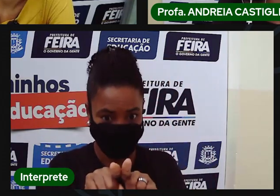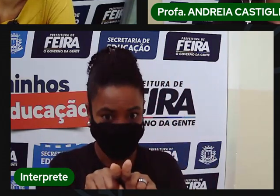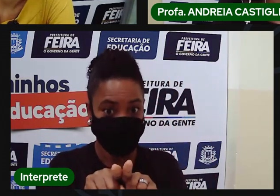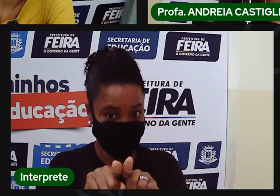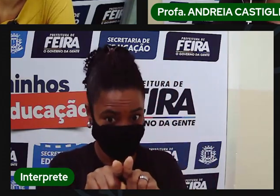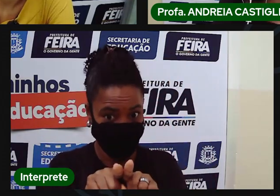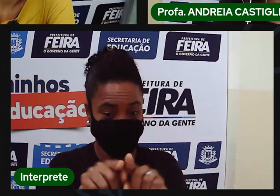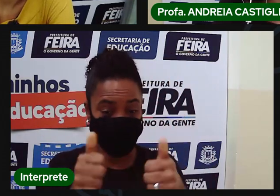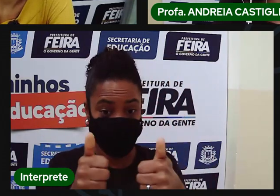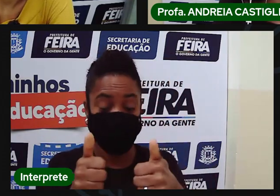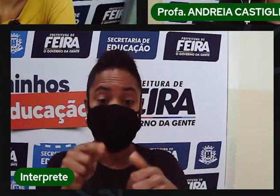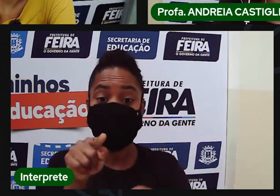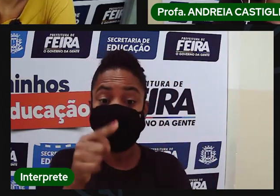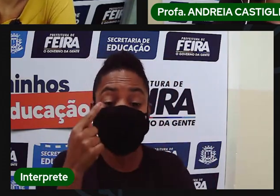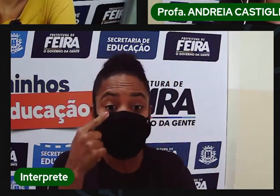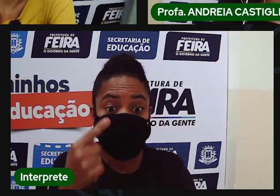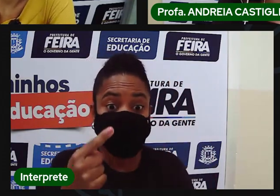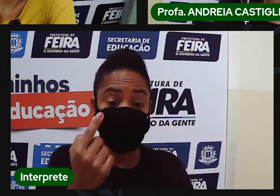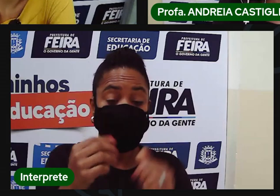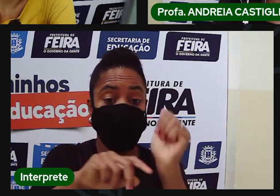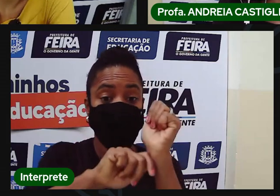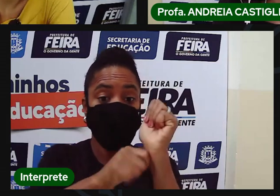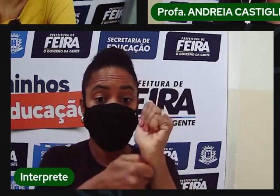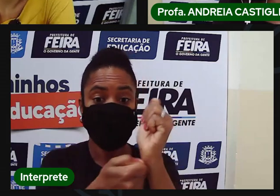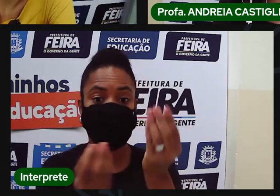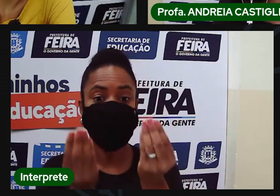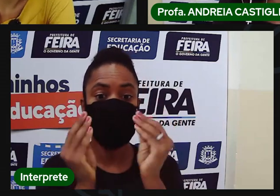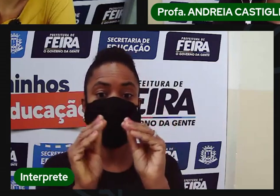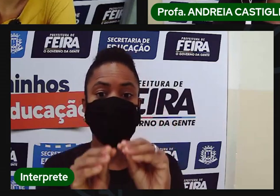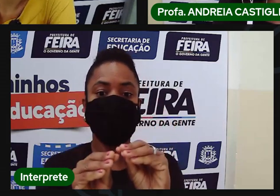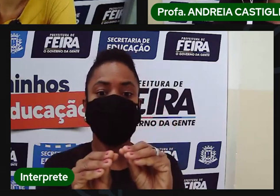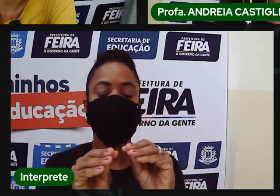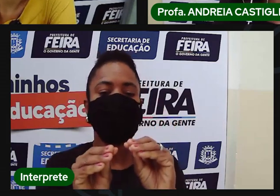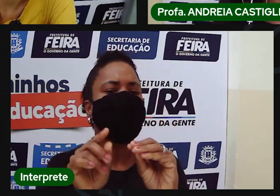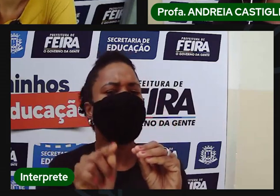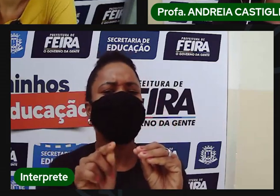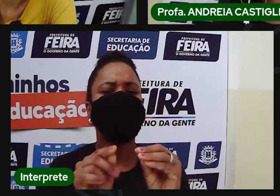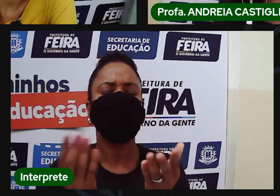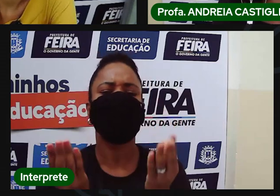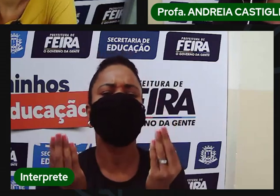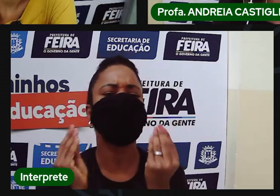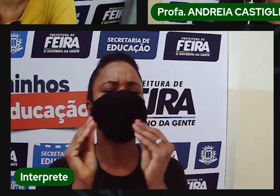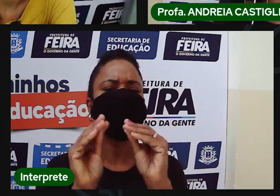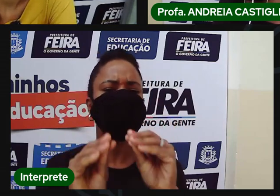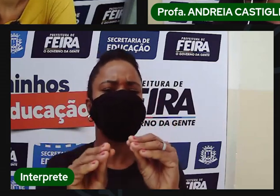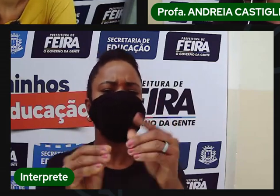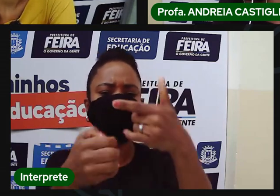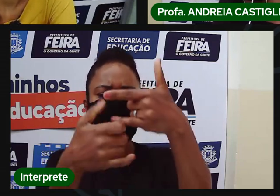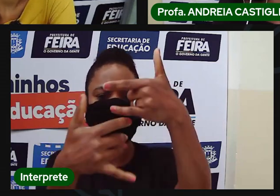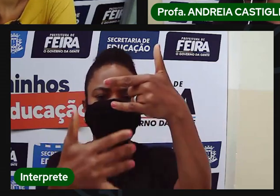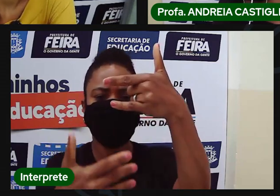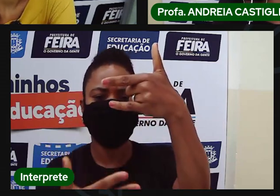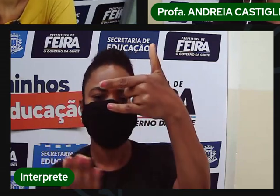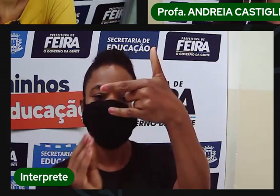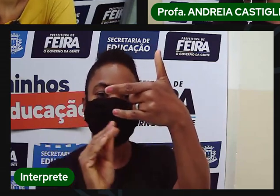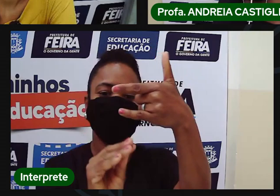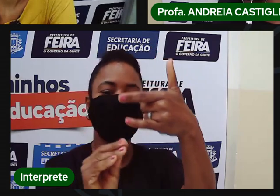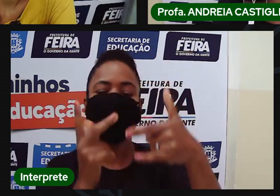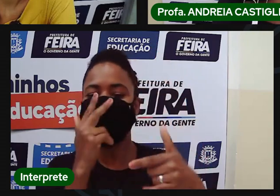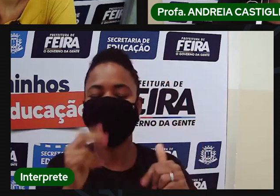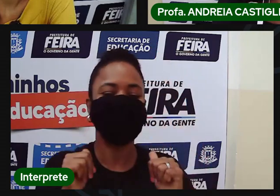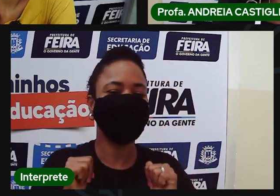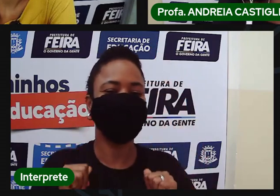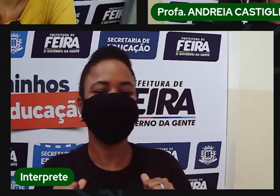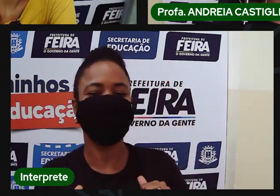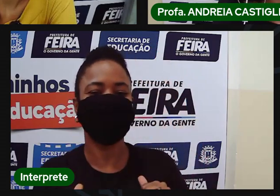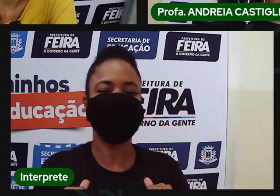19-22-5505. E vocês vão colocar o que é que vocês aprenderam, o que é que vocês vão levar na mochila de vocês hoje, da aula de hoje, tá? O que é que vocês